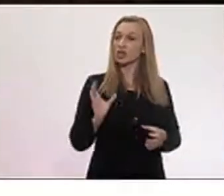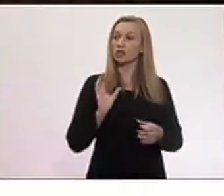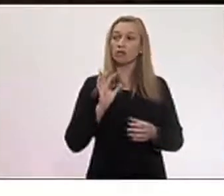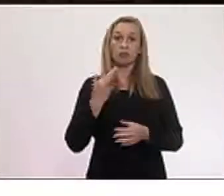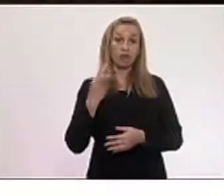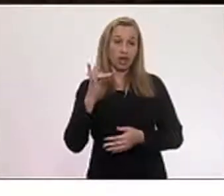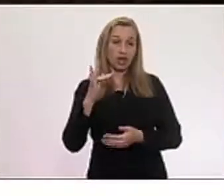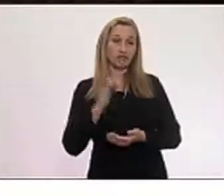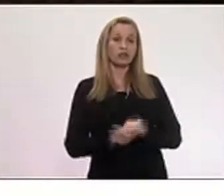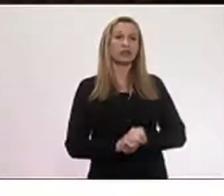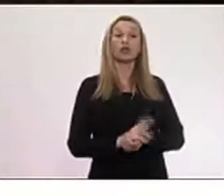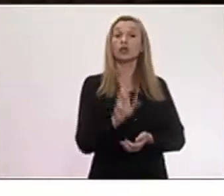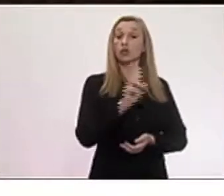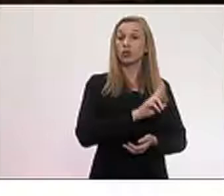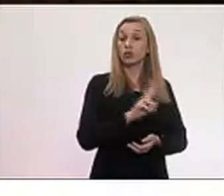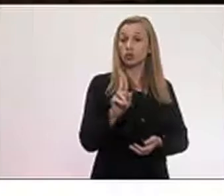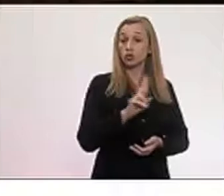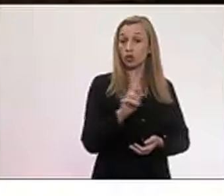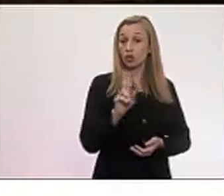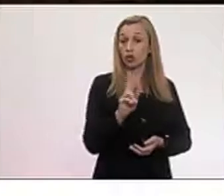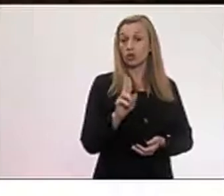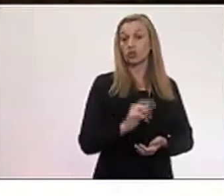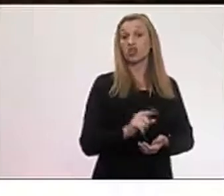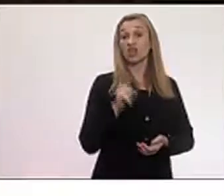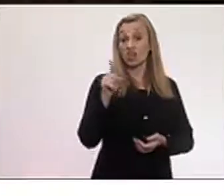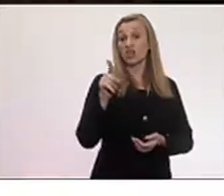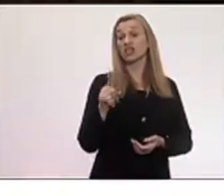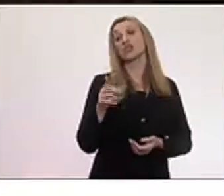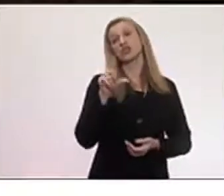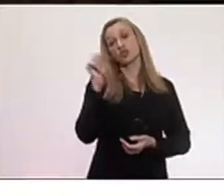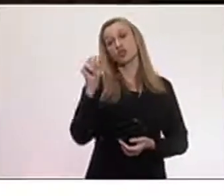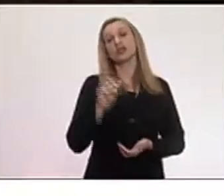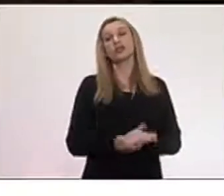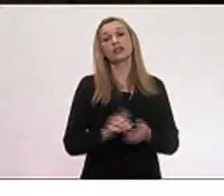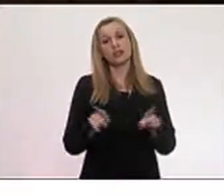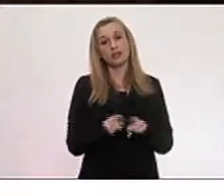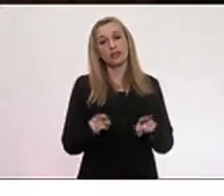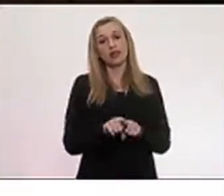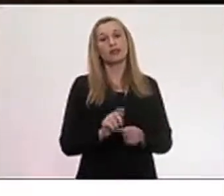provisória com nomes que eles iriam escolher.